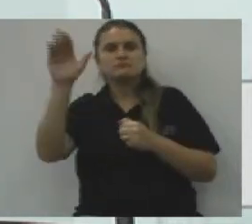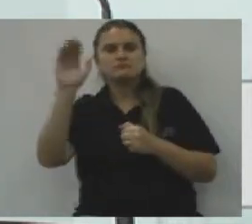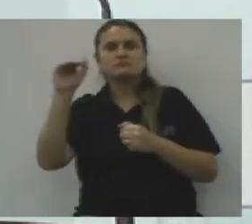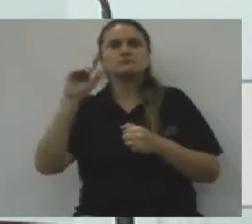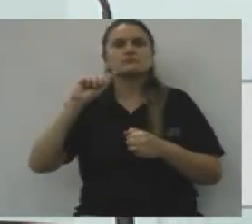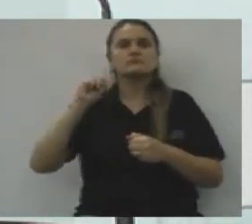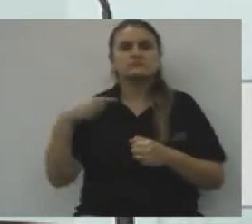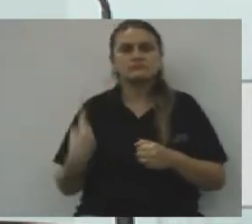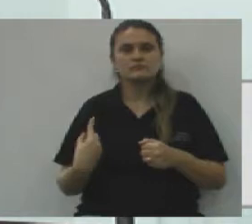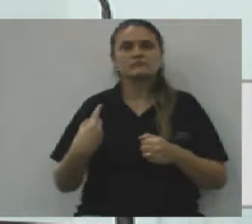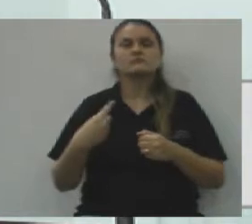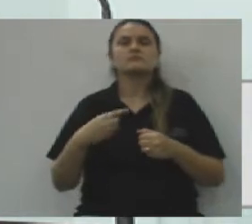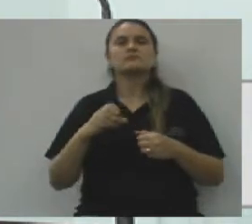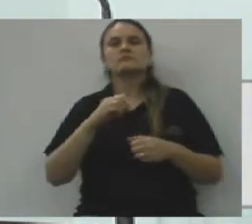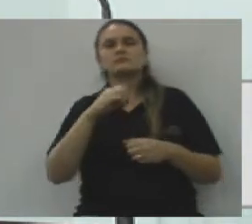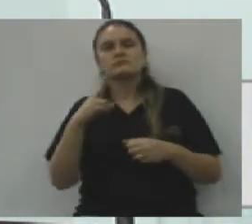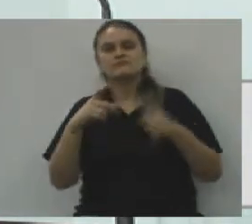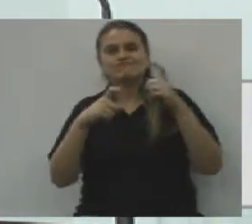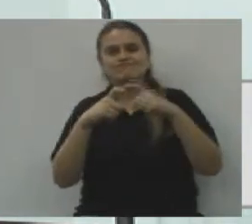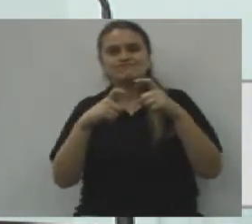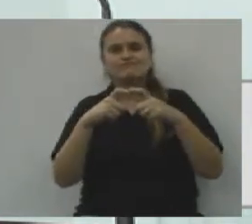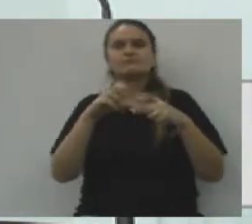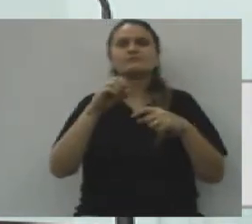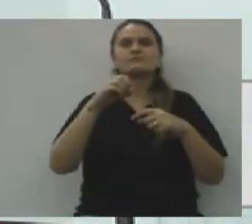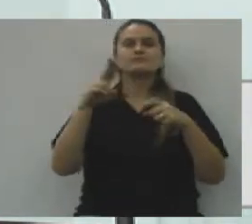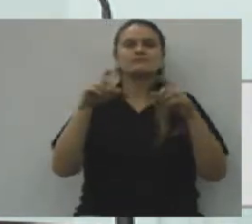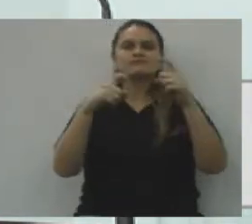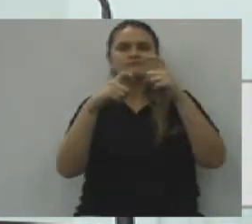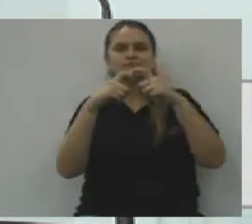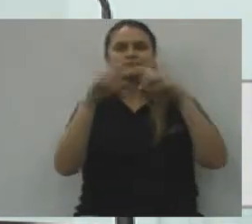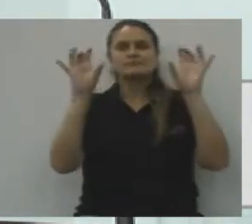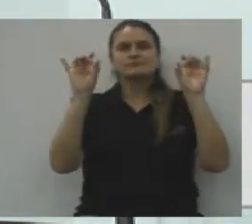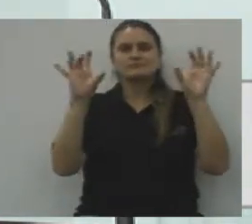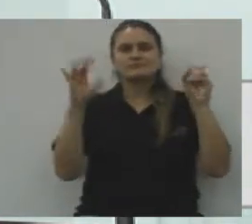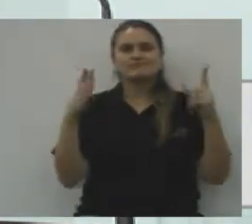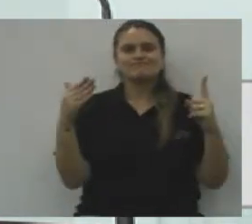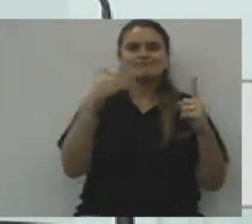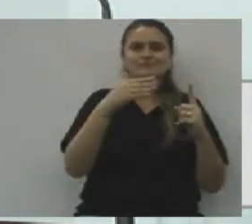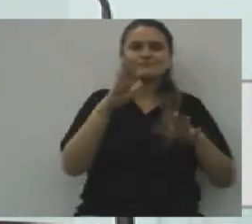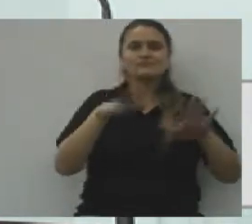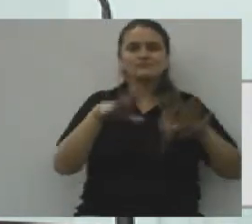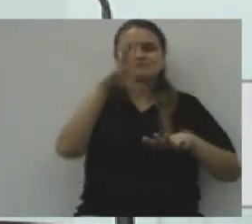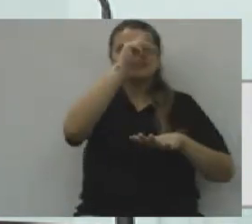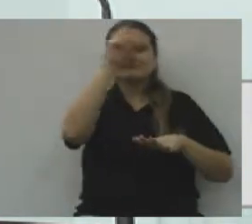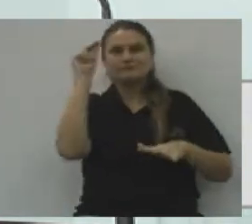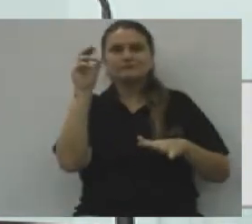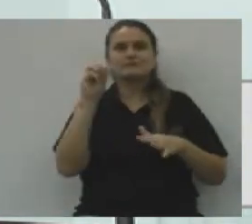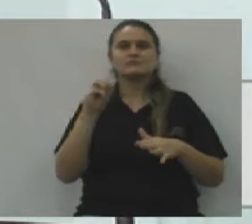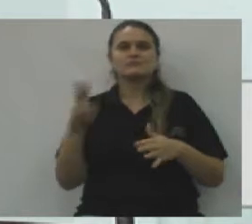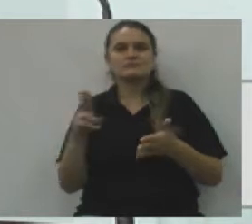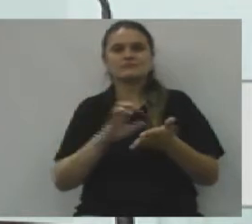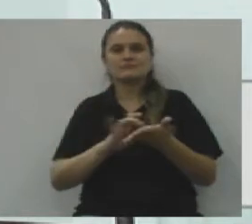de uma receita médica, um atendimento especializado, e que, muitas vezes, o prefeito ou a secretária de saúde não